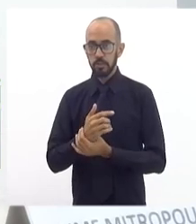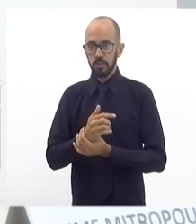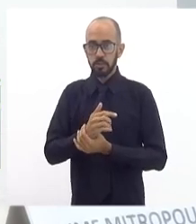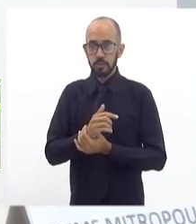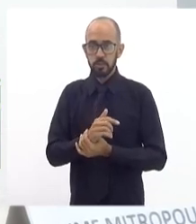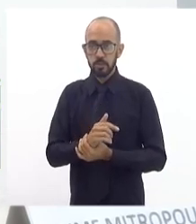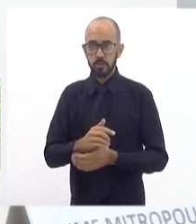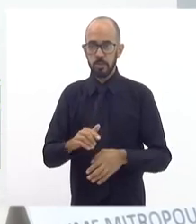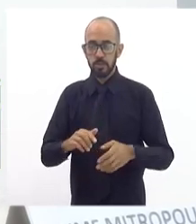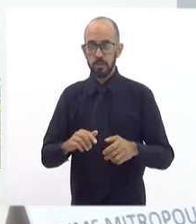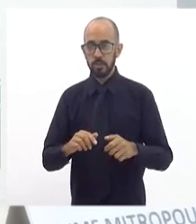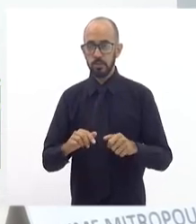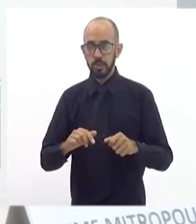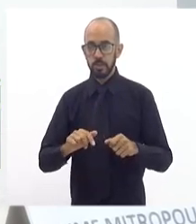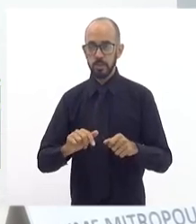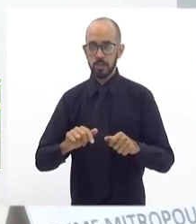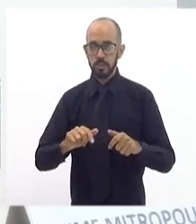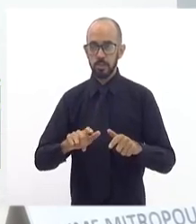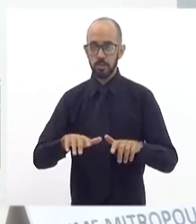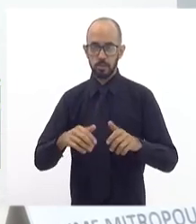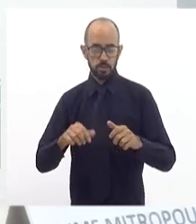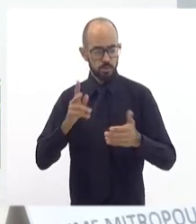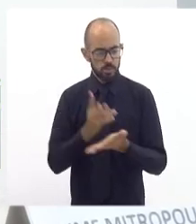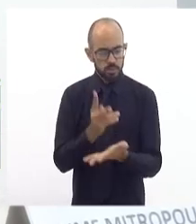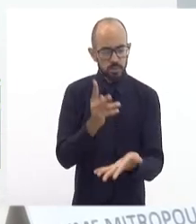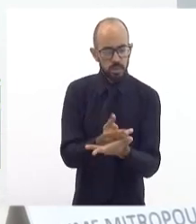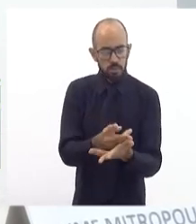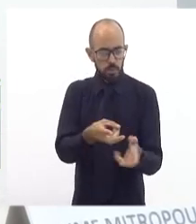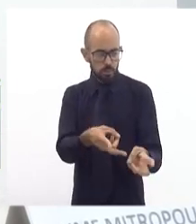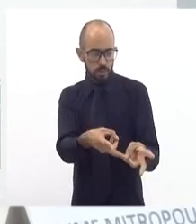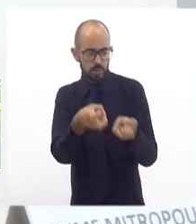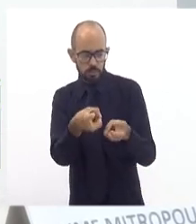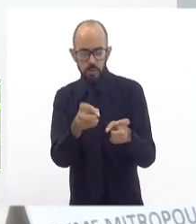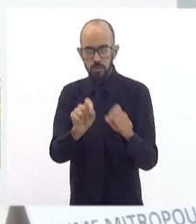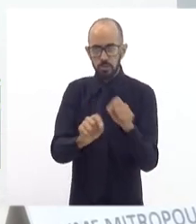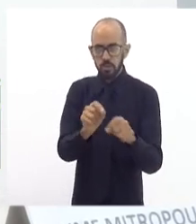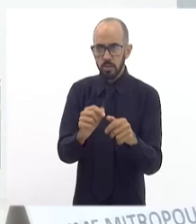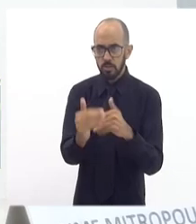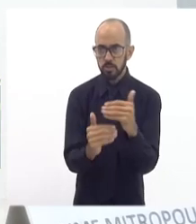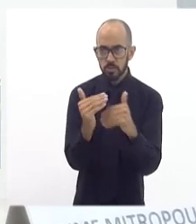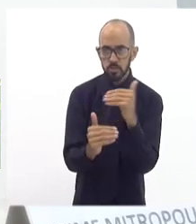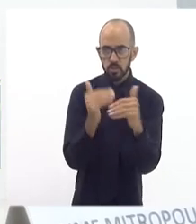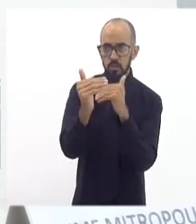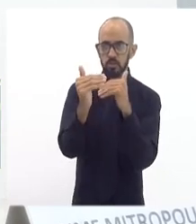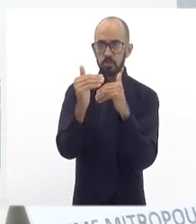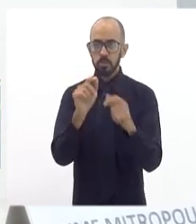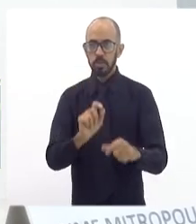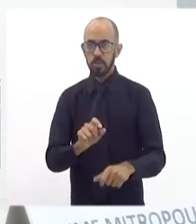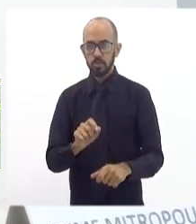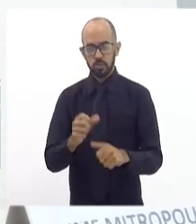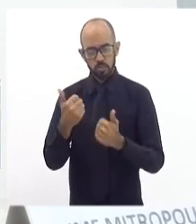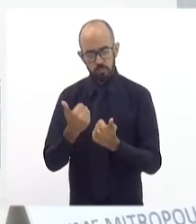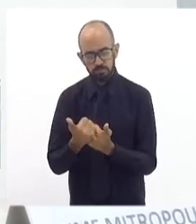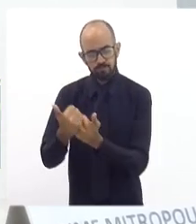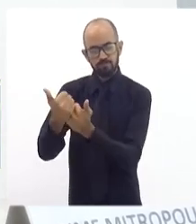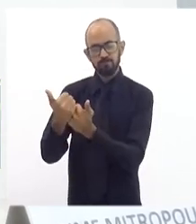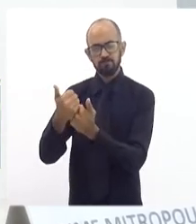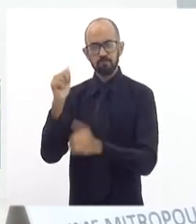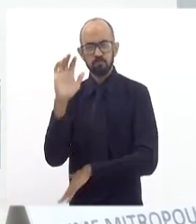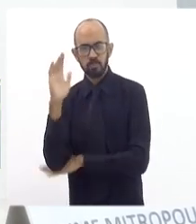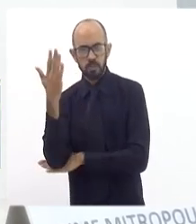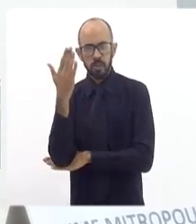desenvolvimento sempre conjugado com o desenvolvimento sustentável com o meio ambiente